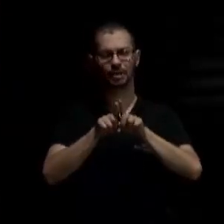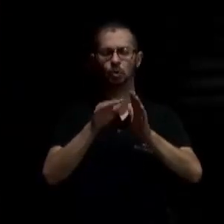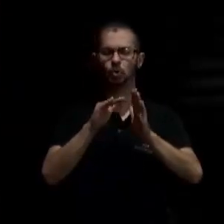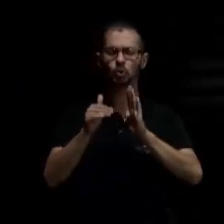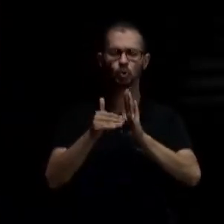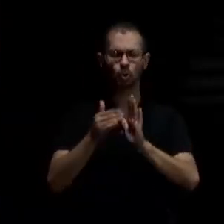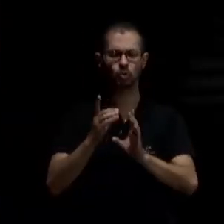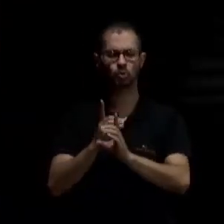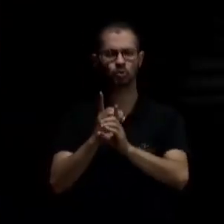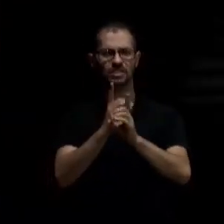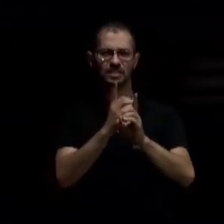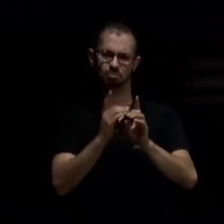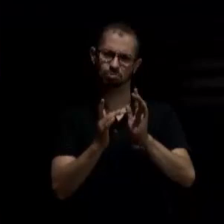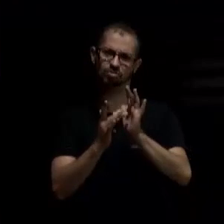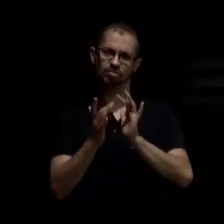de Jesus